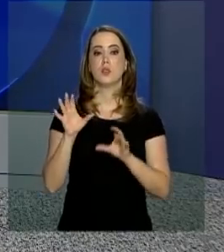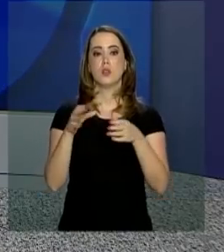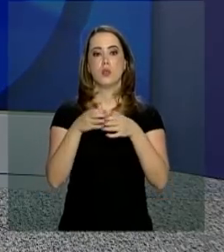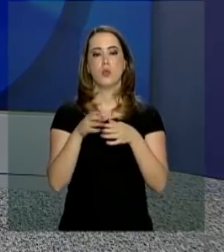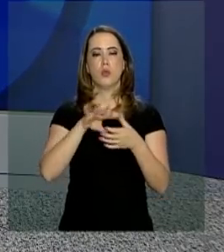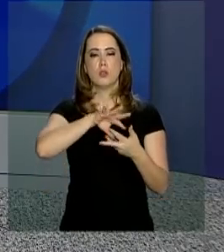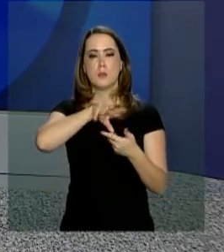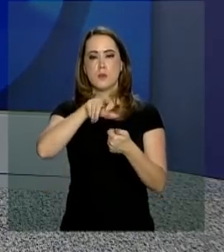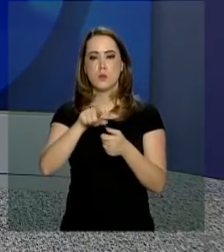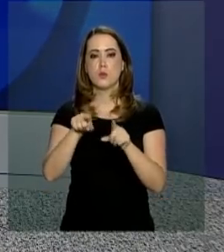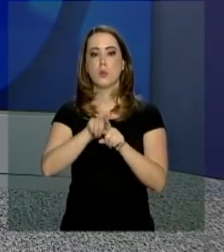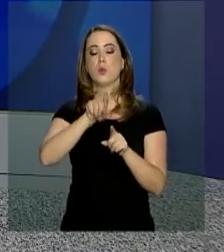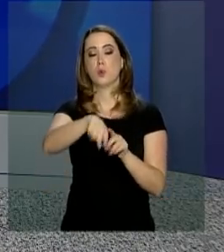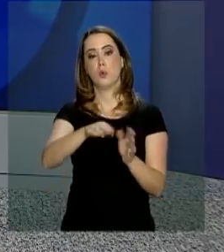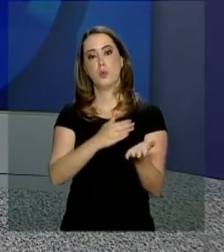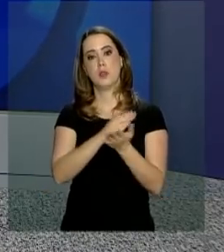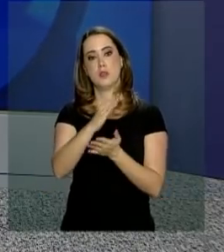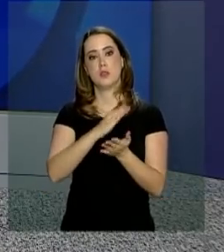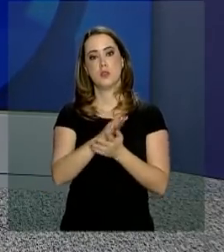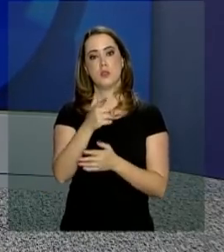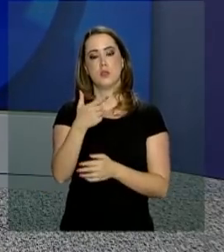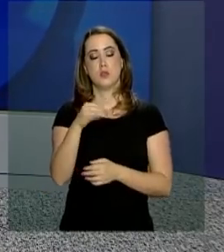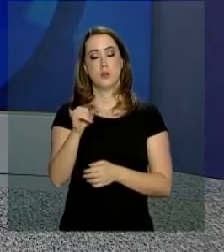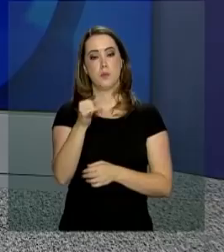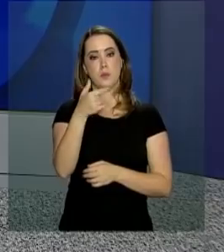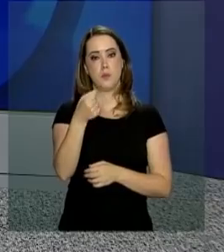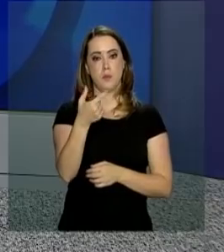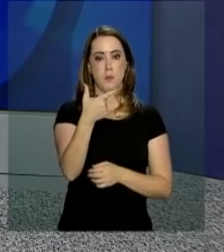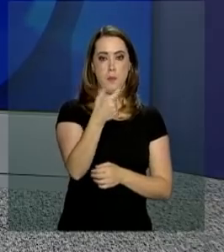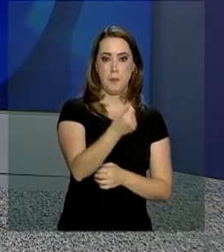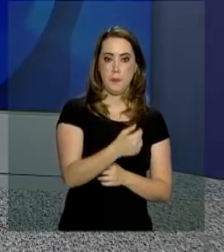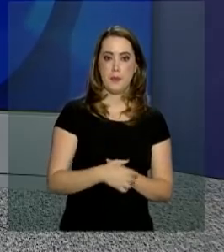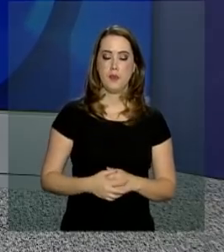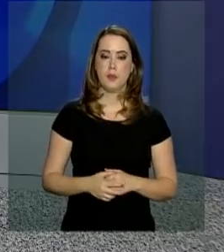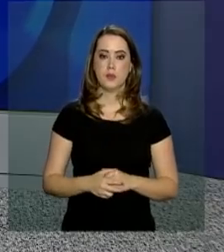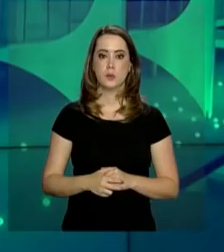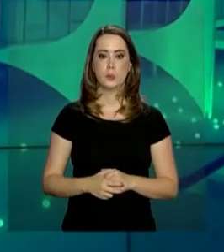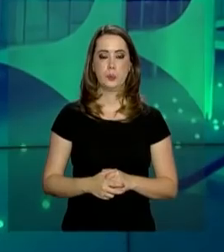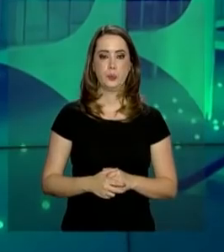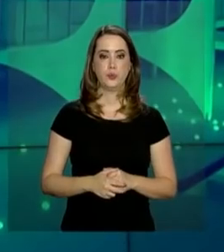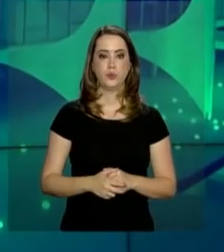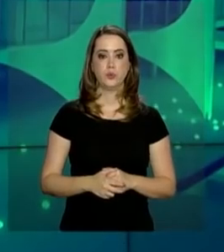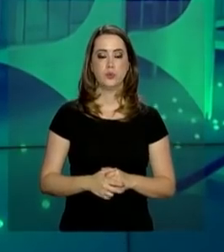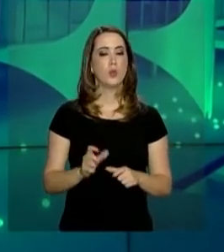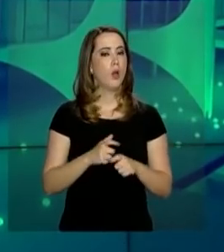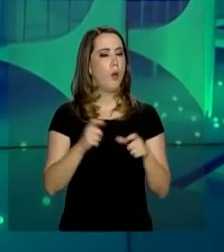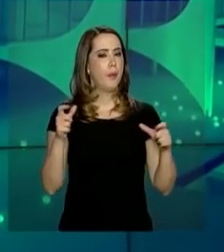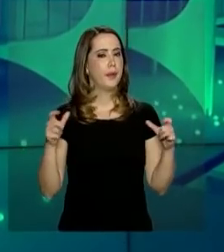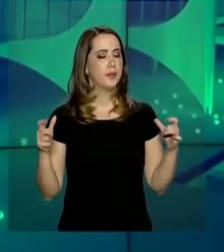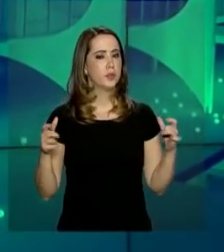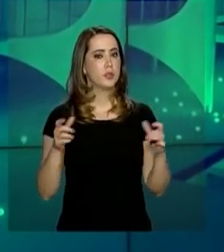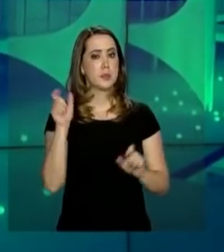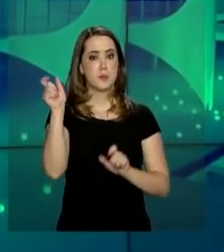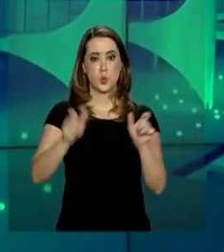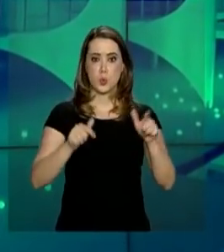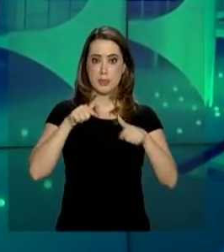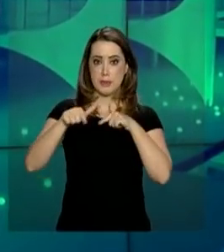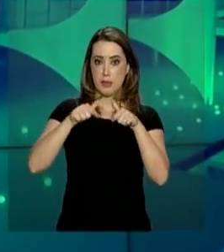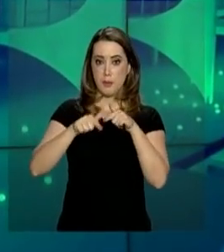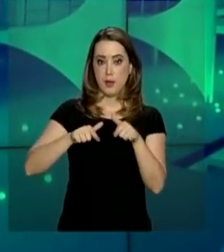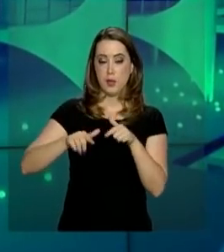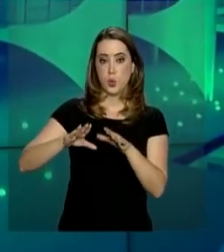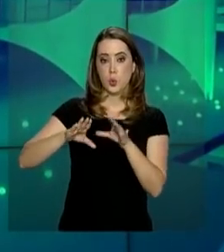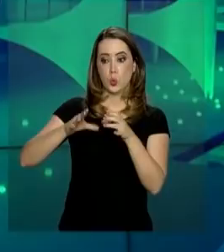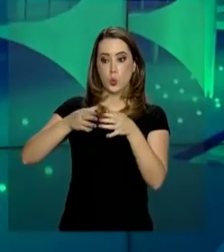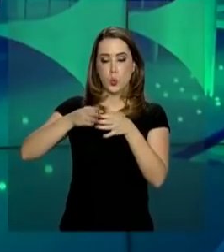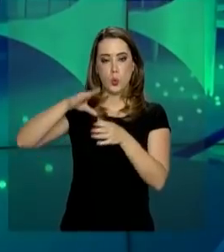organizações internacionais, deve começar apenas em janeiro de 2020. Aumenta o efetivo da Força Nacional